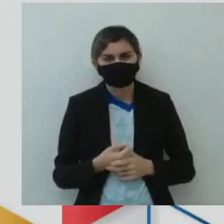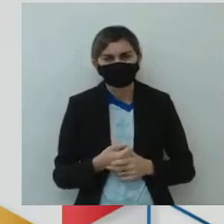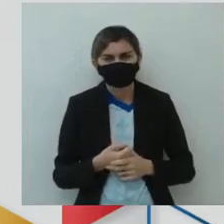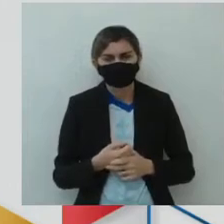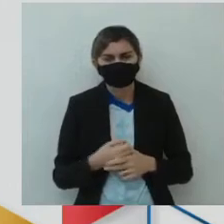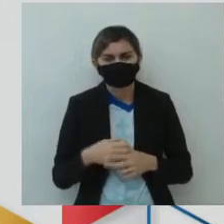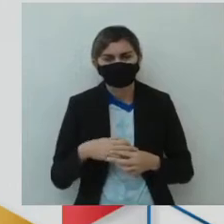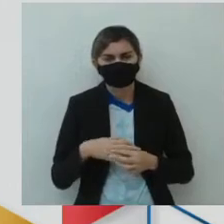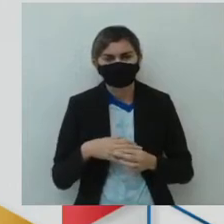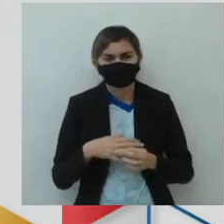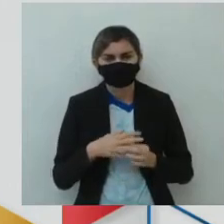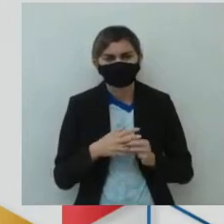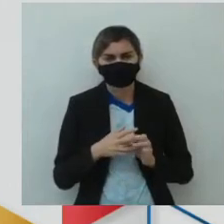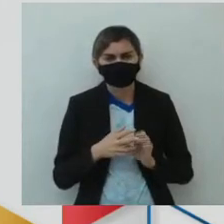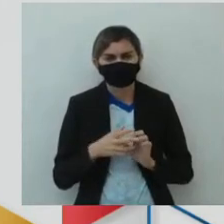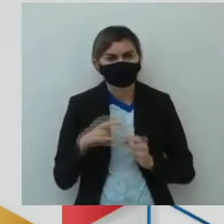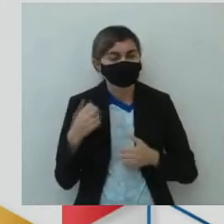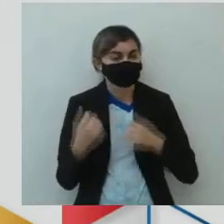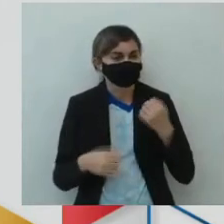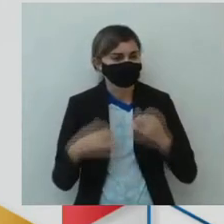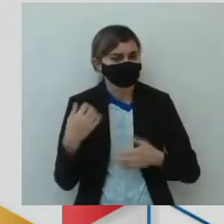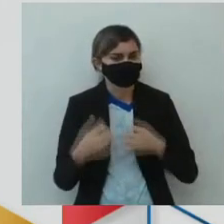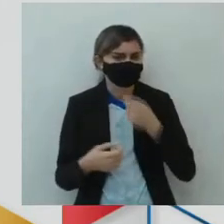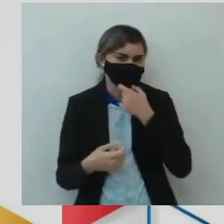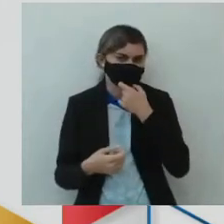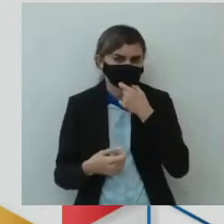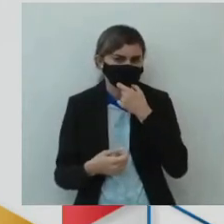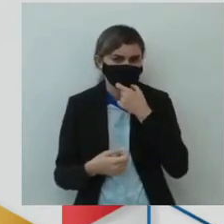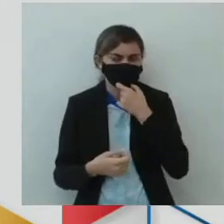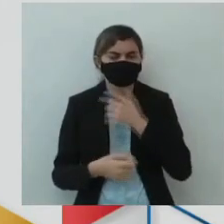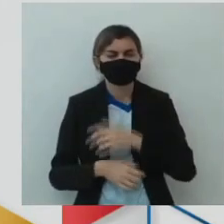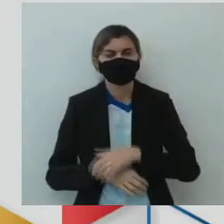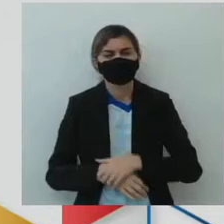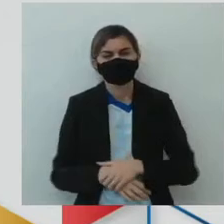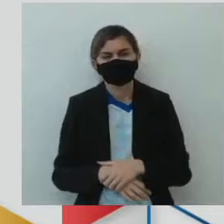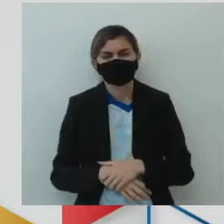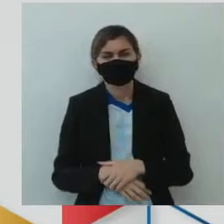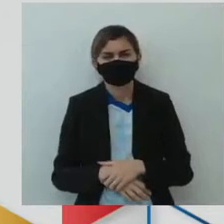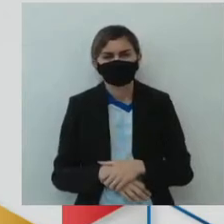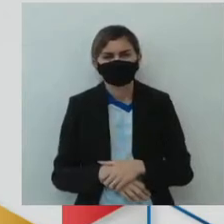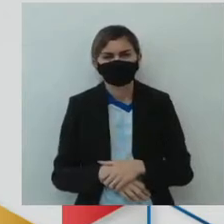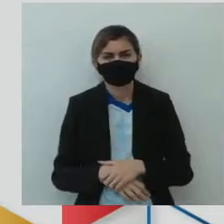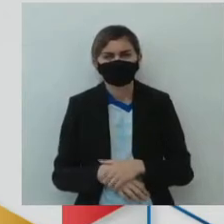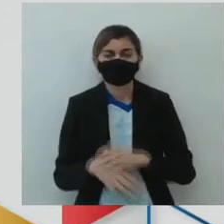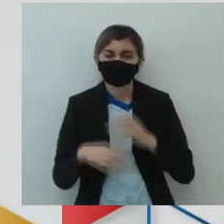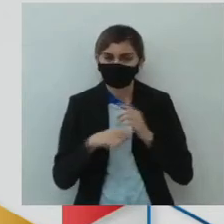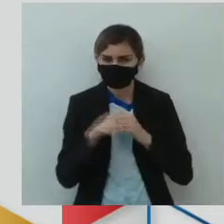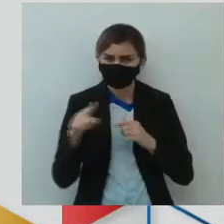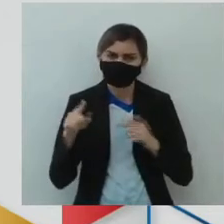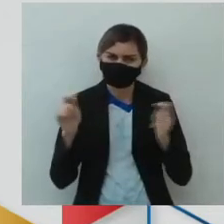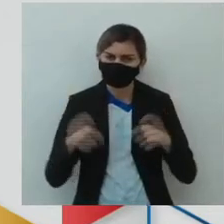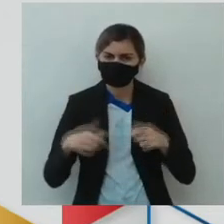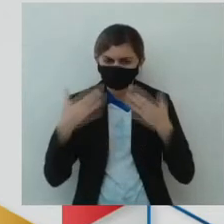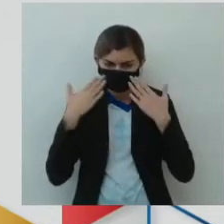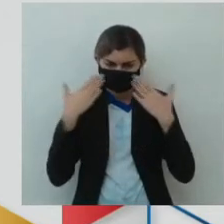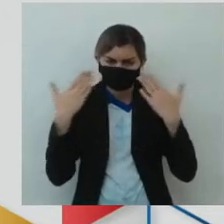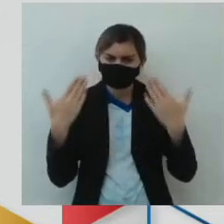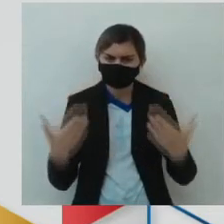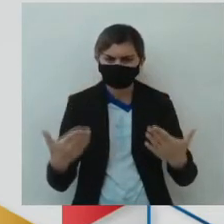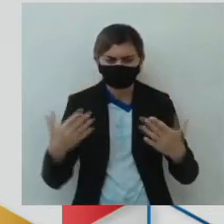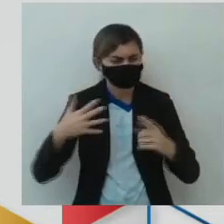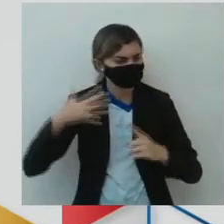needed to have his Hand beaten Back On child growth você vai dar uma apresentação